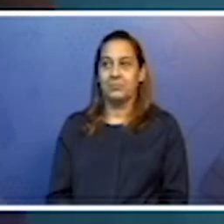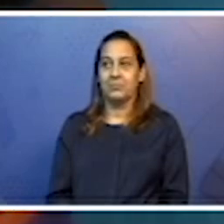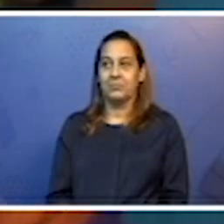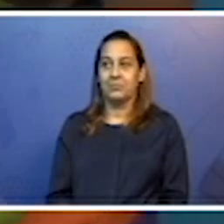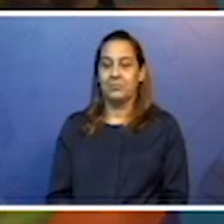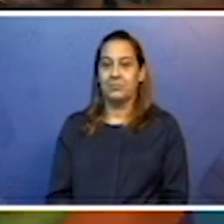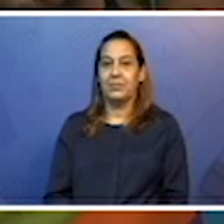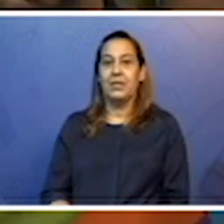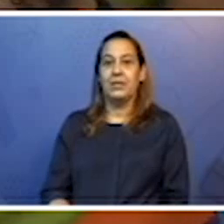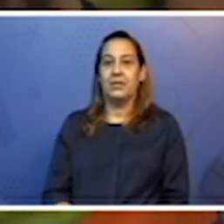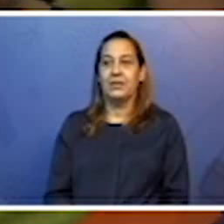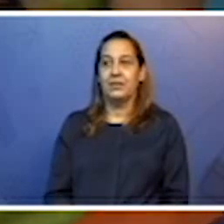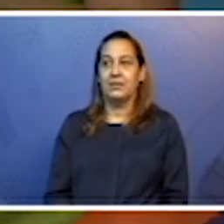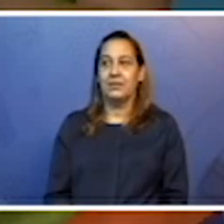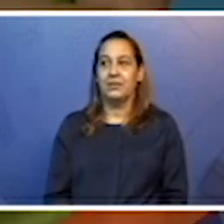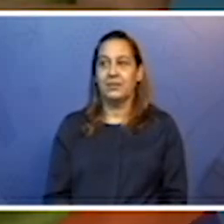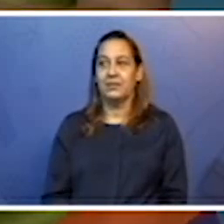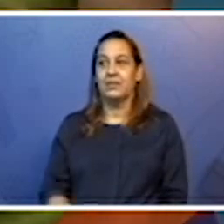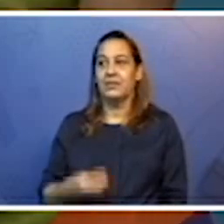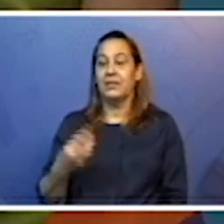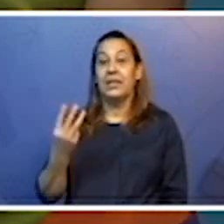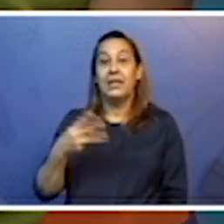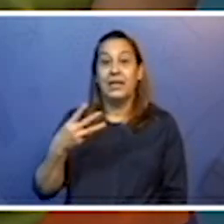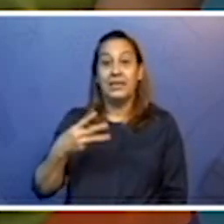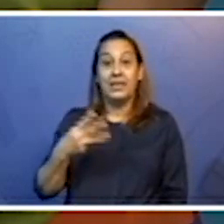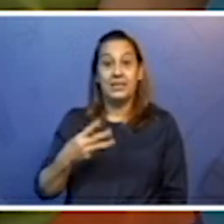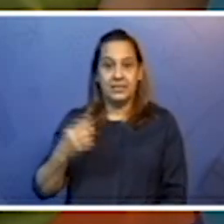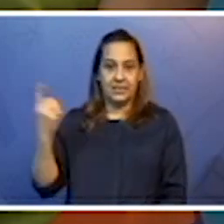Duas vezes. Vamos ver.